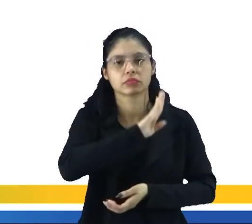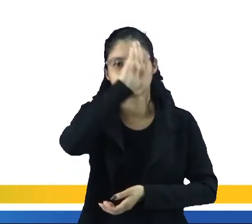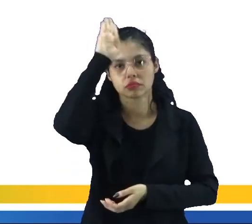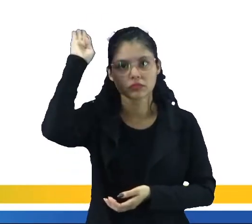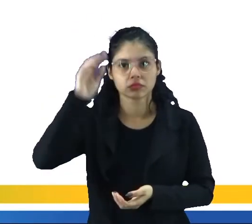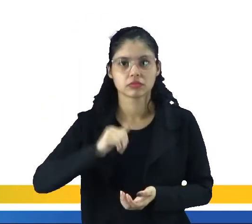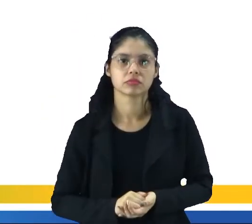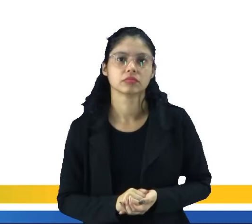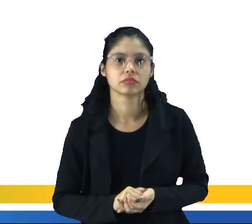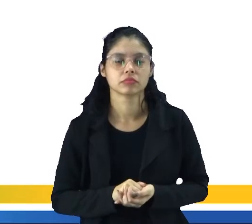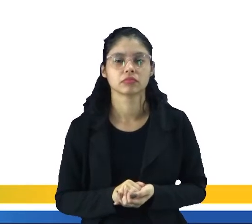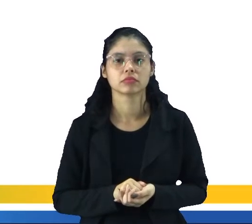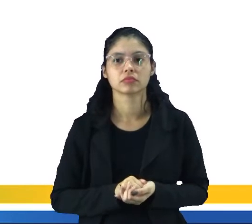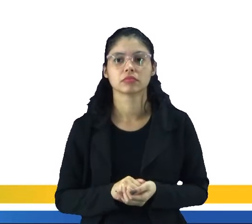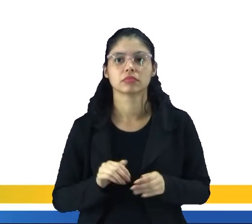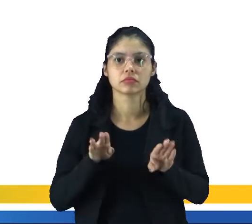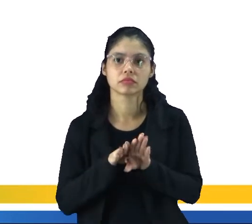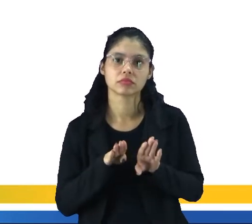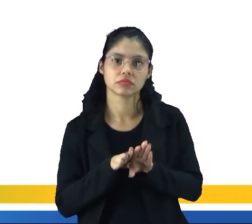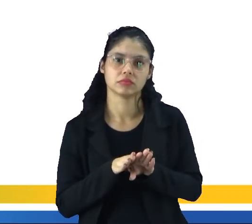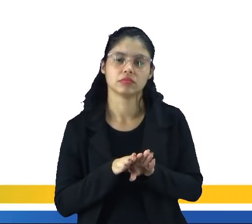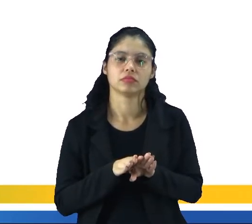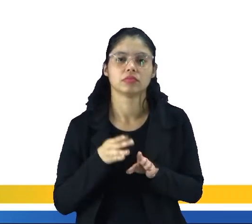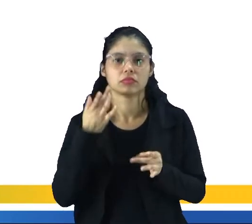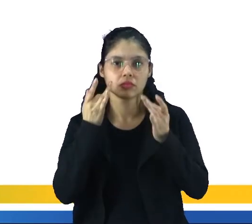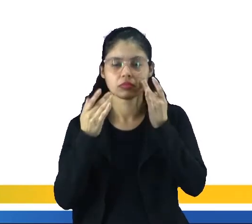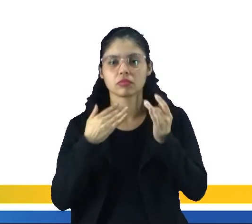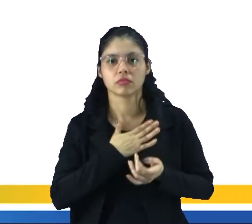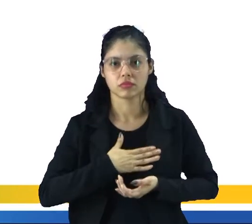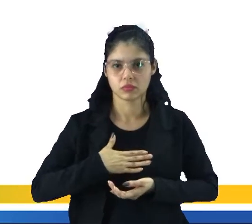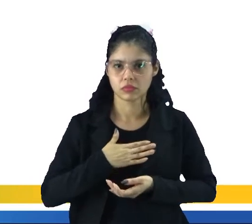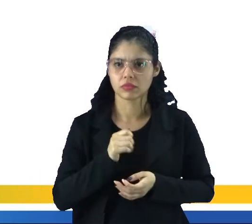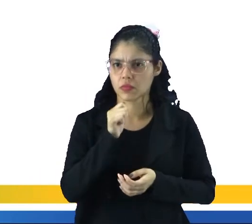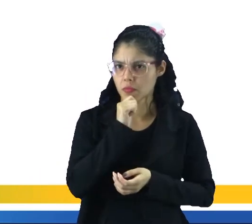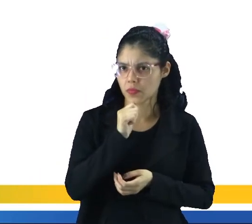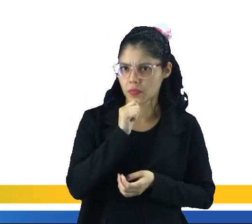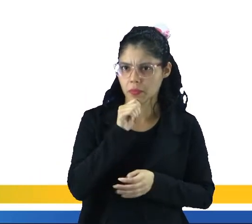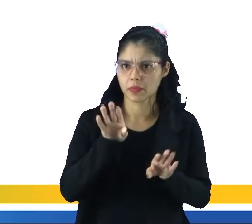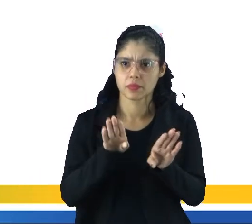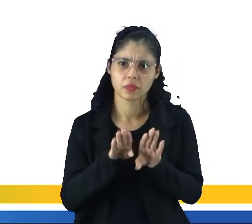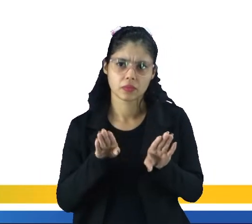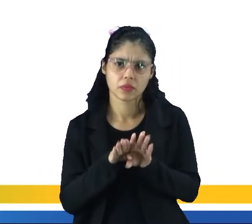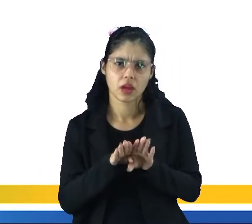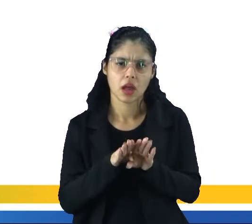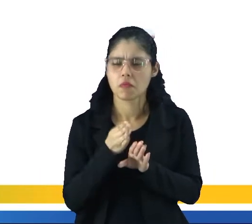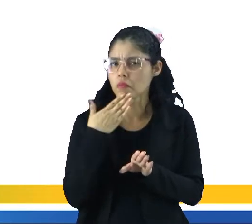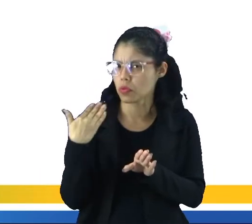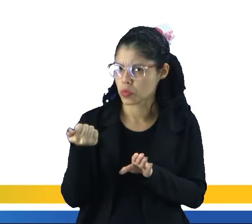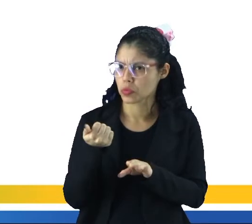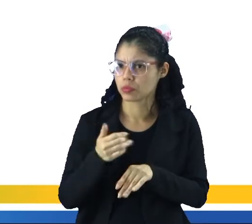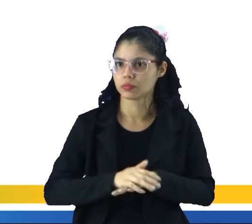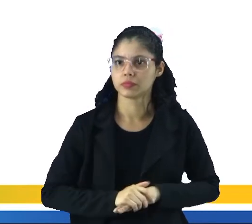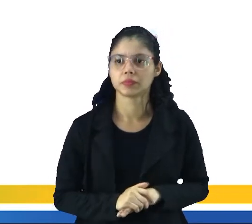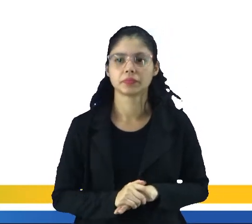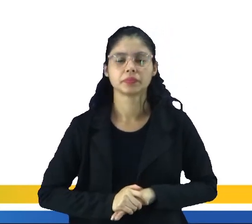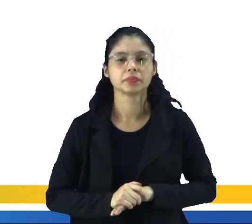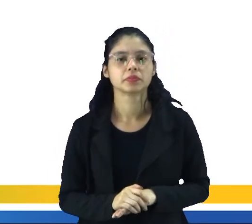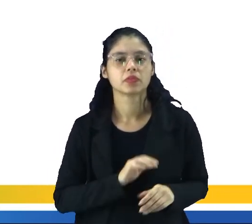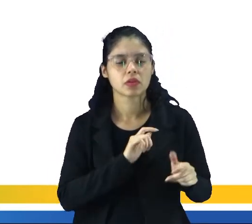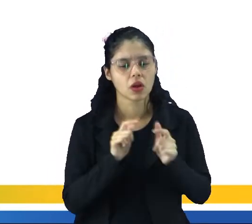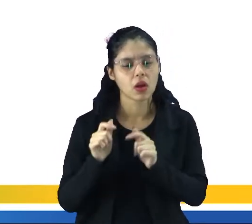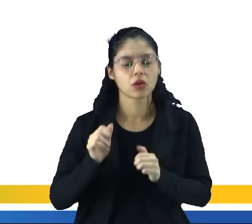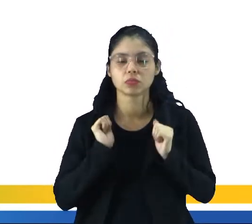Então aí na Roma, o teatro começa a ter uma forma mais sofisticada, digamos assim, né? Onde